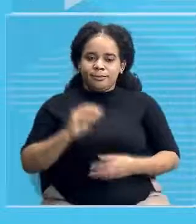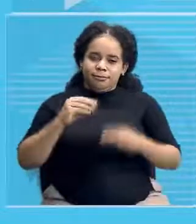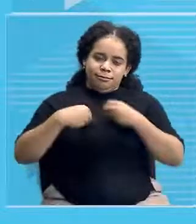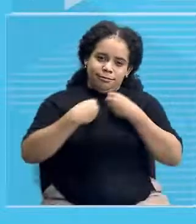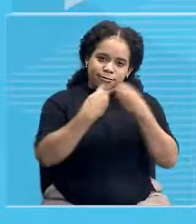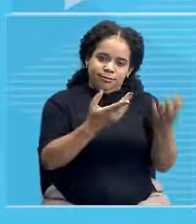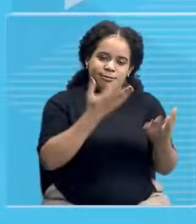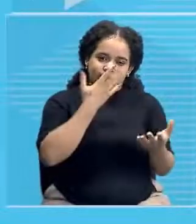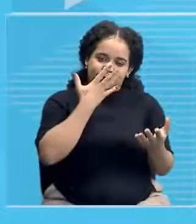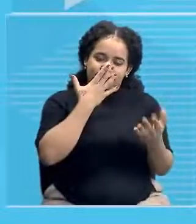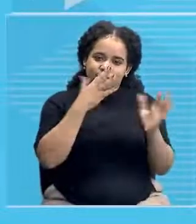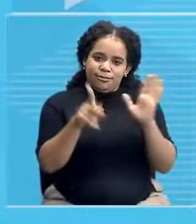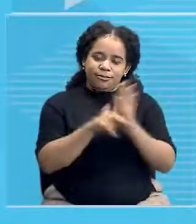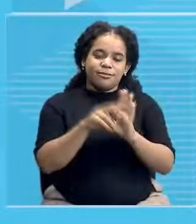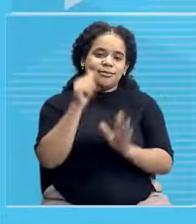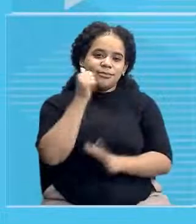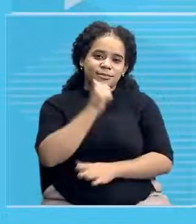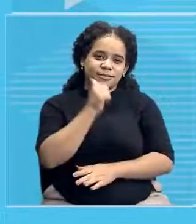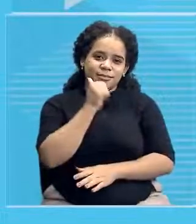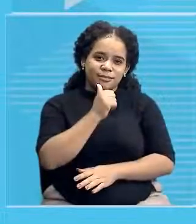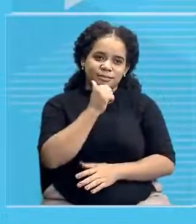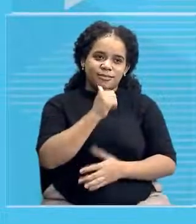cores de menina,